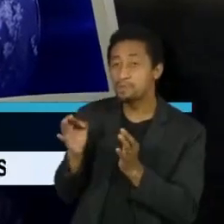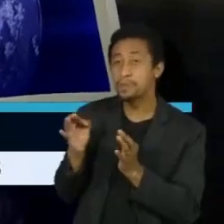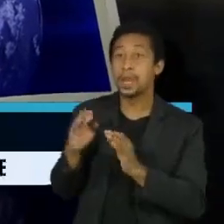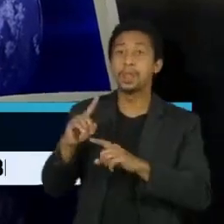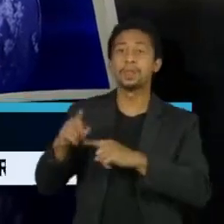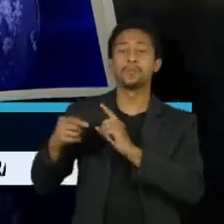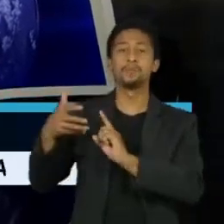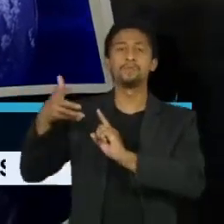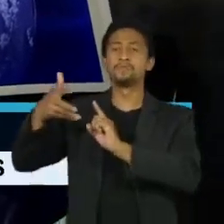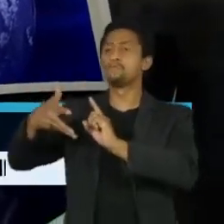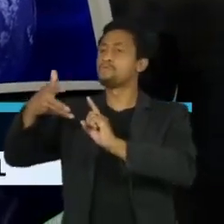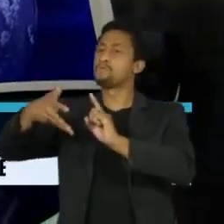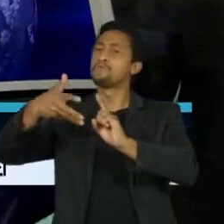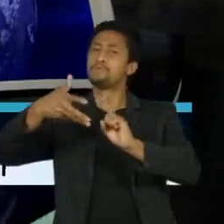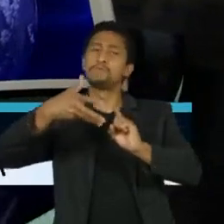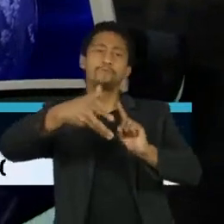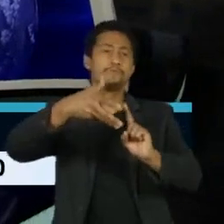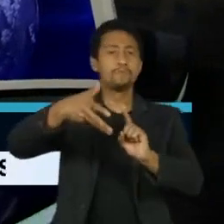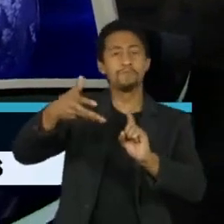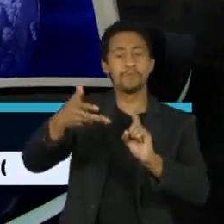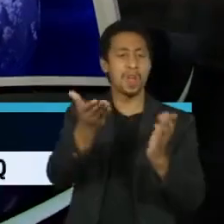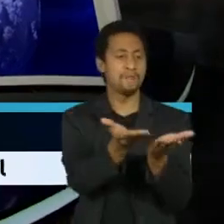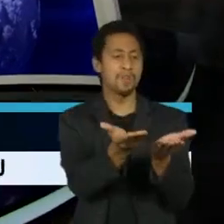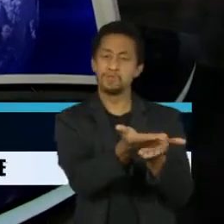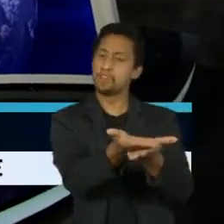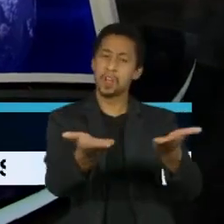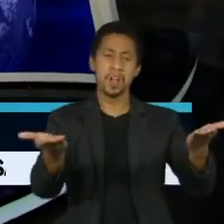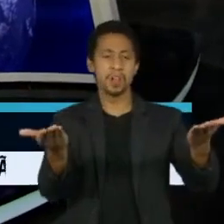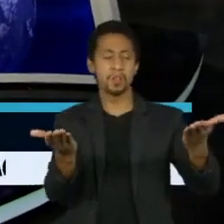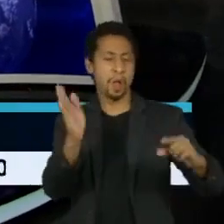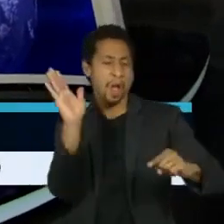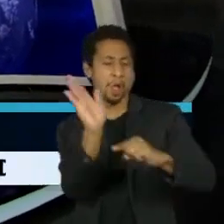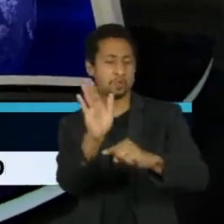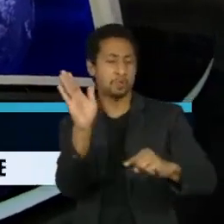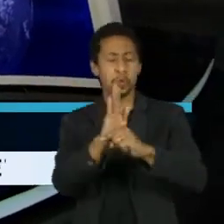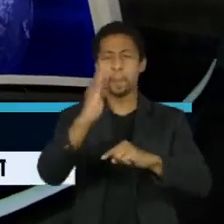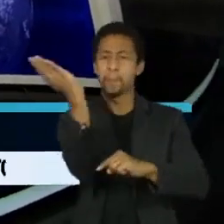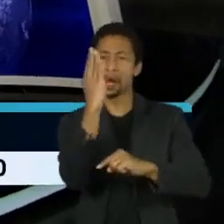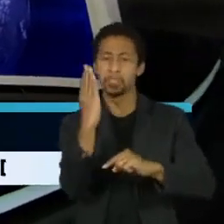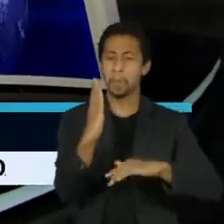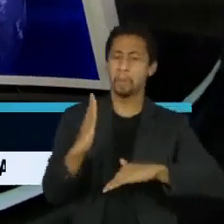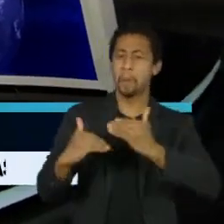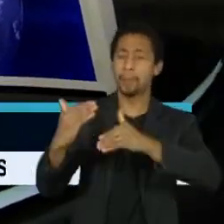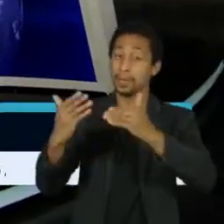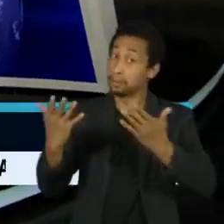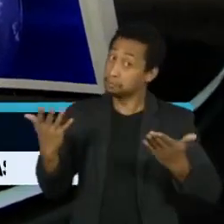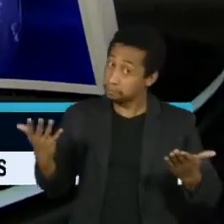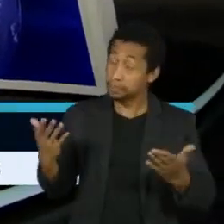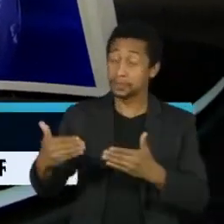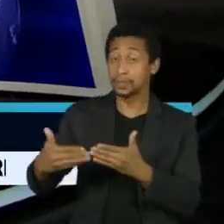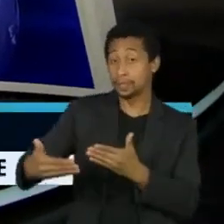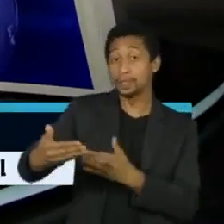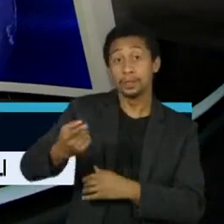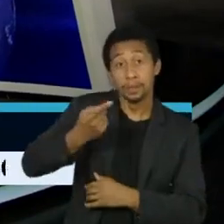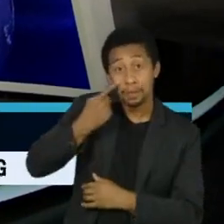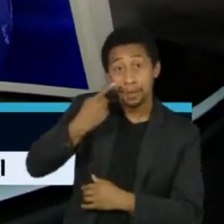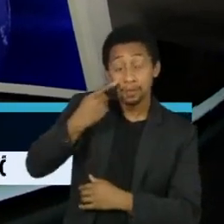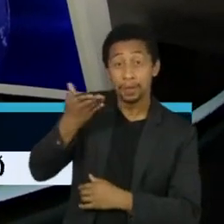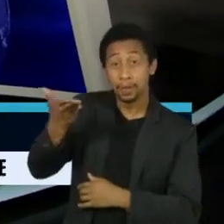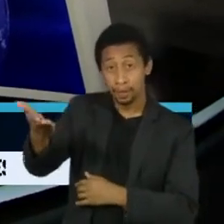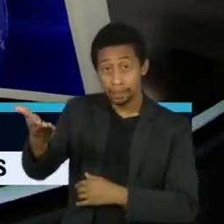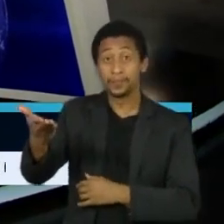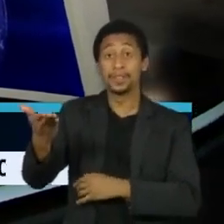depois tece loas aos evangélicos. Uhum. Eu tenho para mim que ele vai ser o ministro, antes de